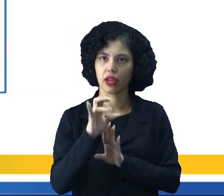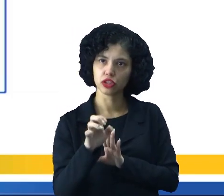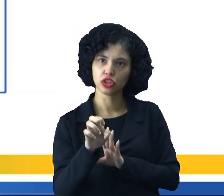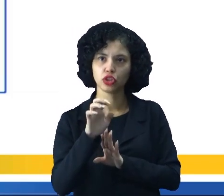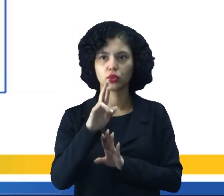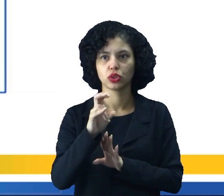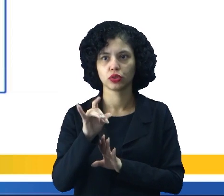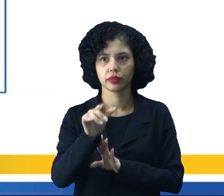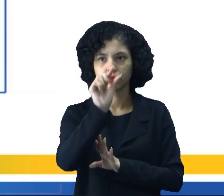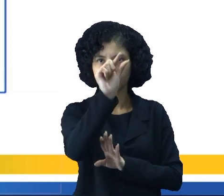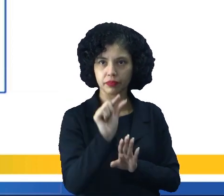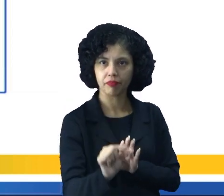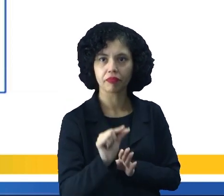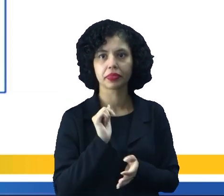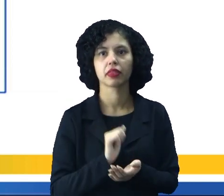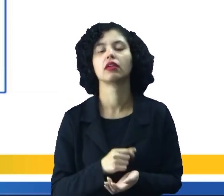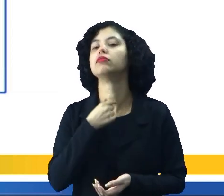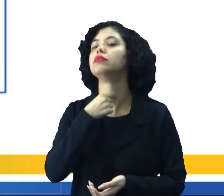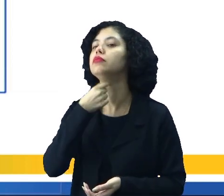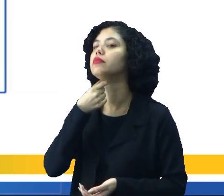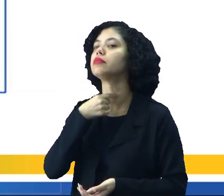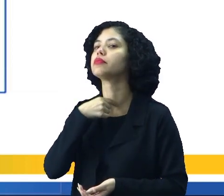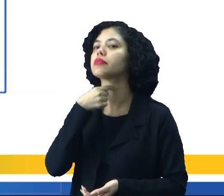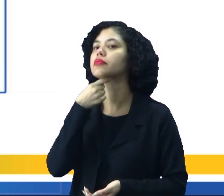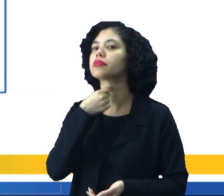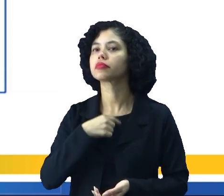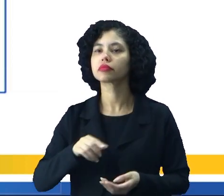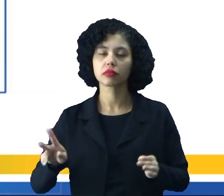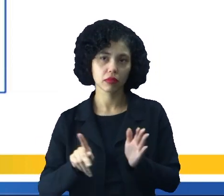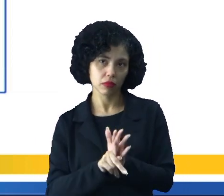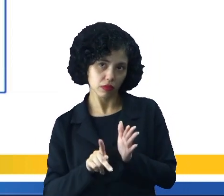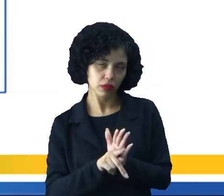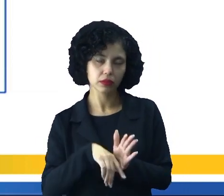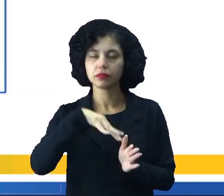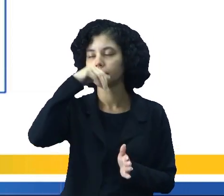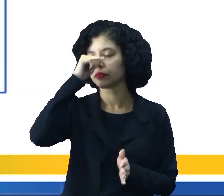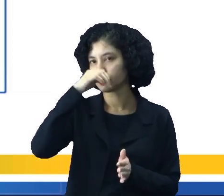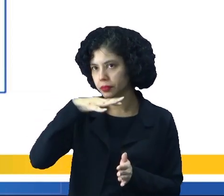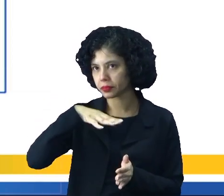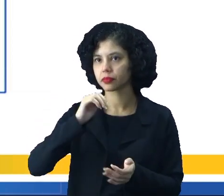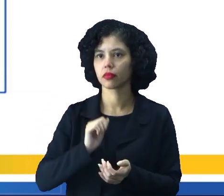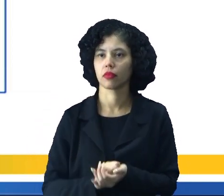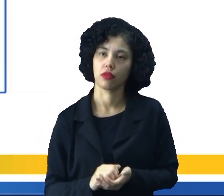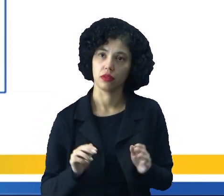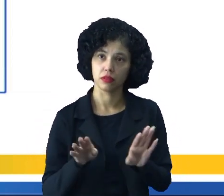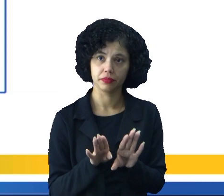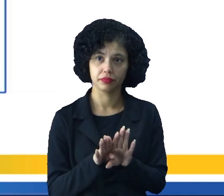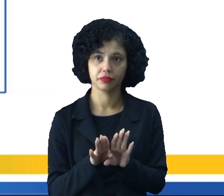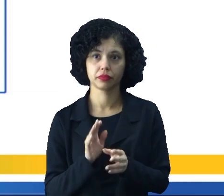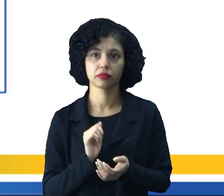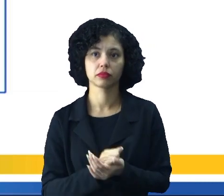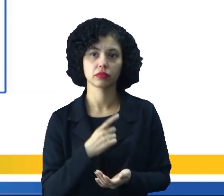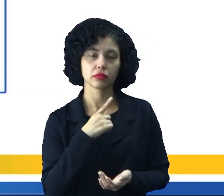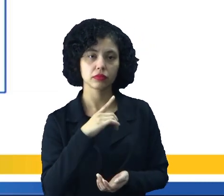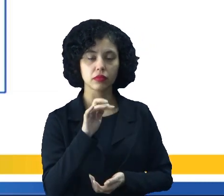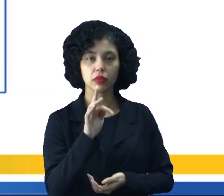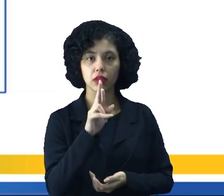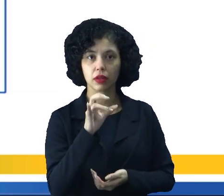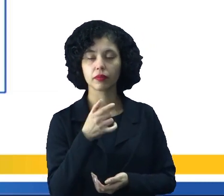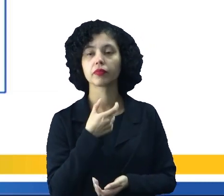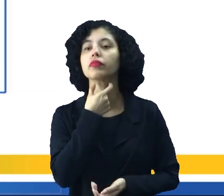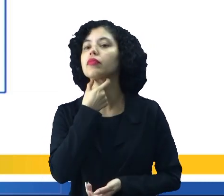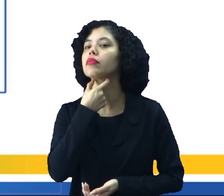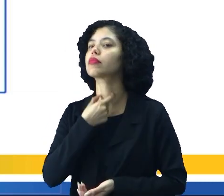esôfago. A faringe é um órgão comum ao sistema digestório e respiratório, abrindo-se em direção à traqueia e